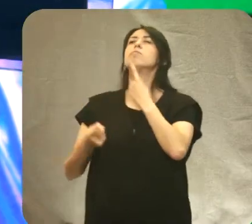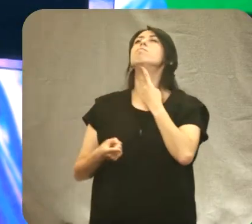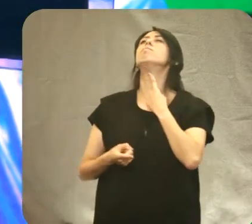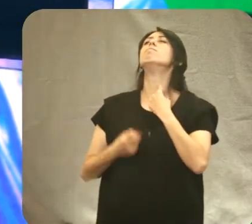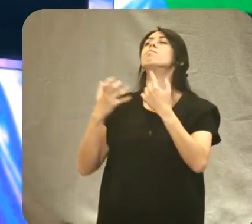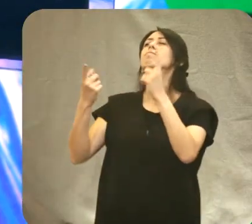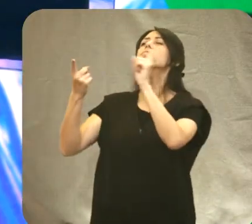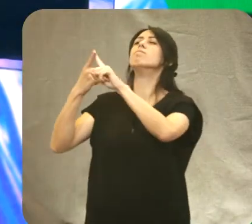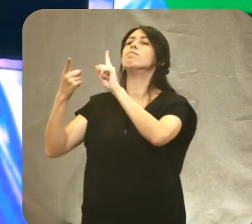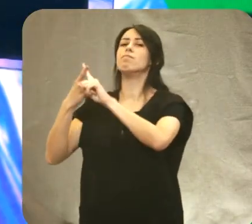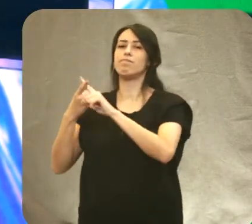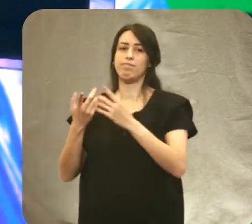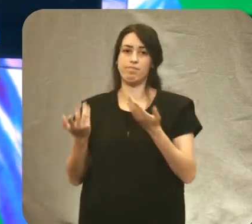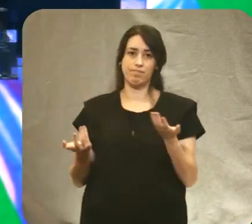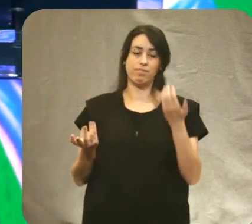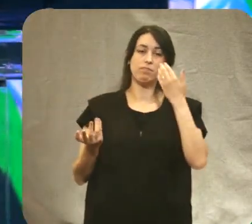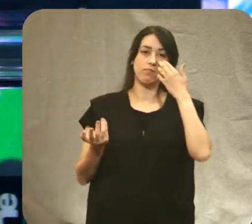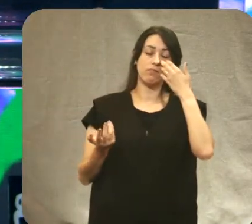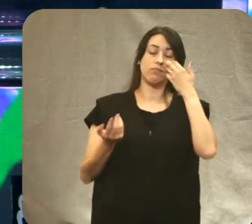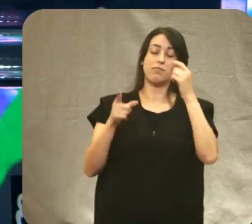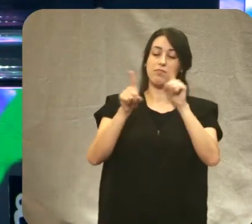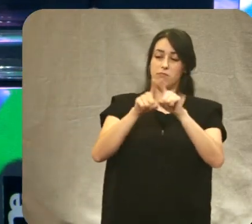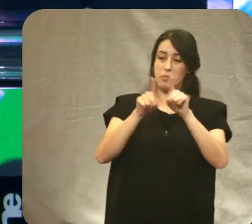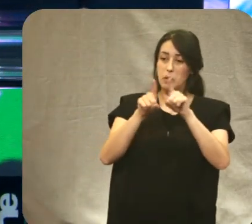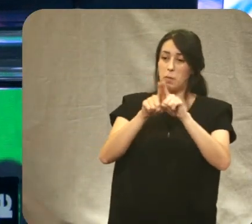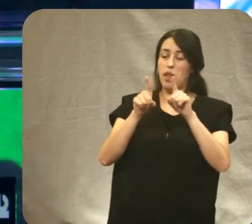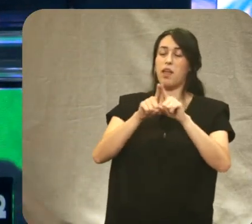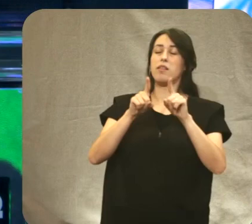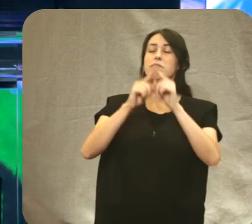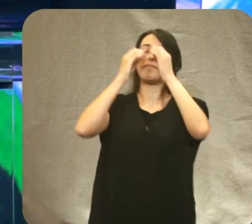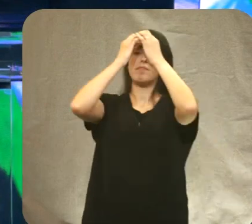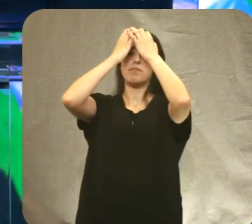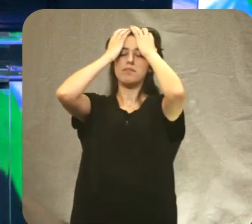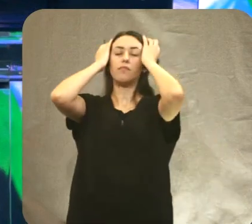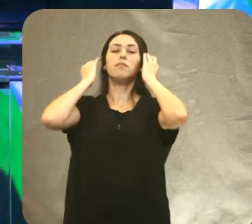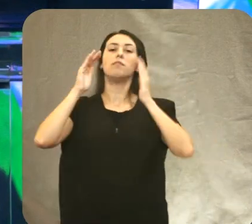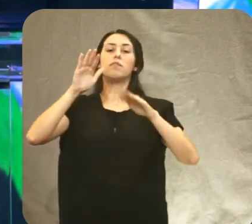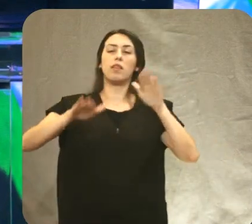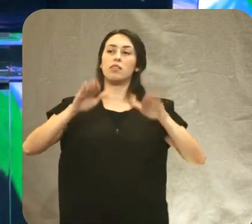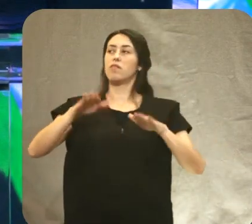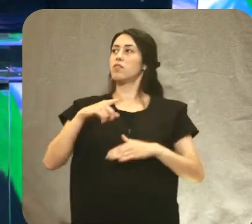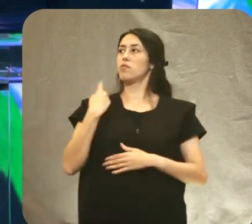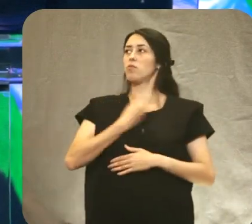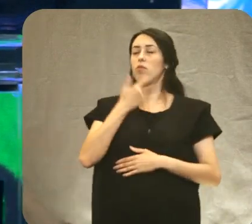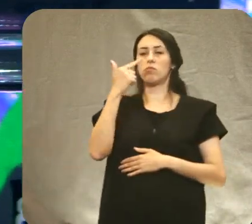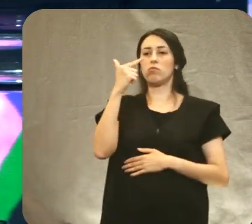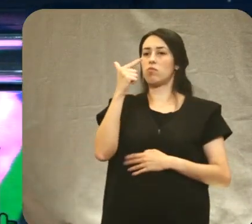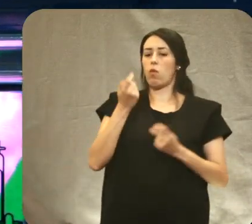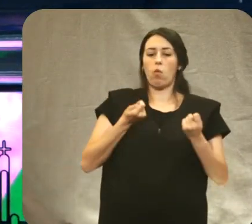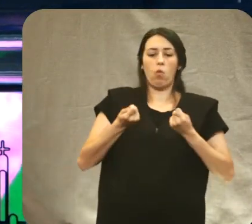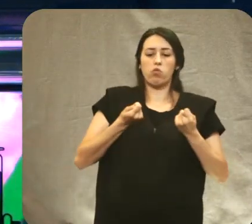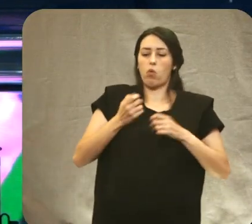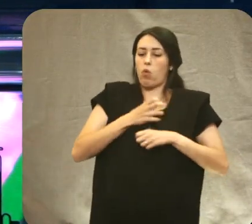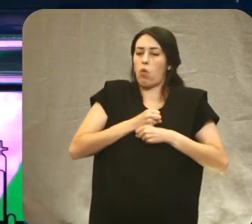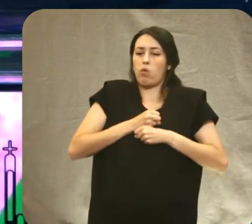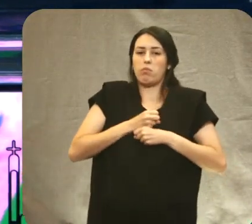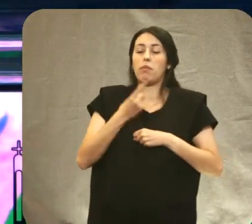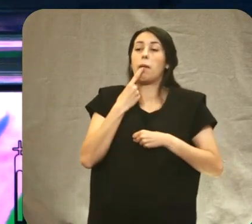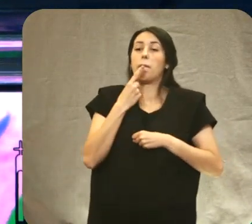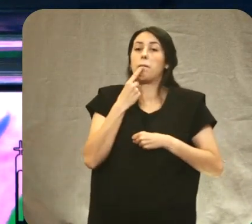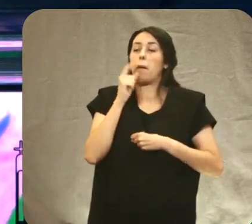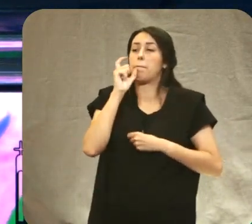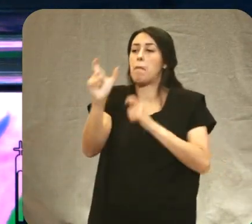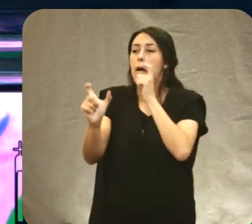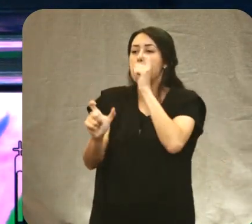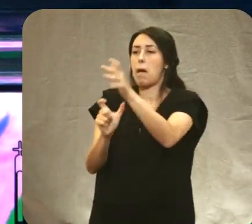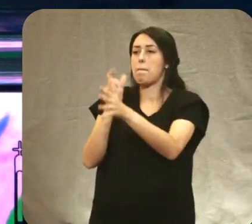acontece porque muitas vezes não nos controlamos. Não controlamos a língua, não controlamos